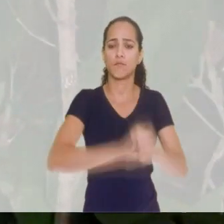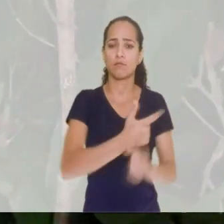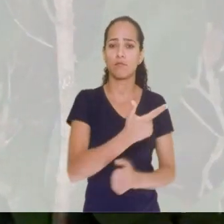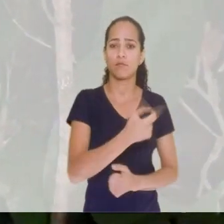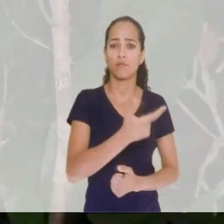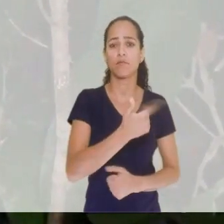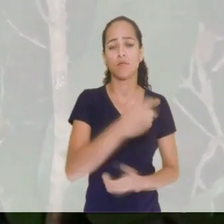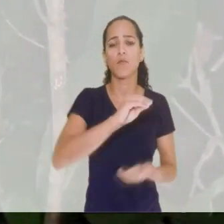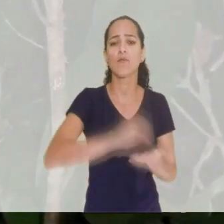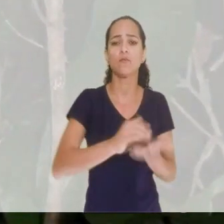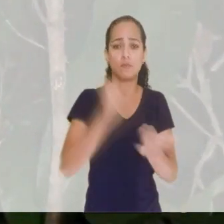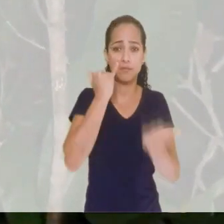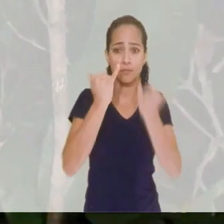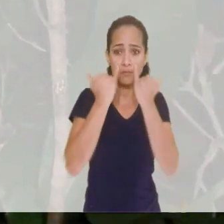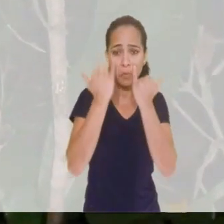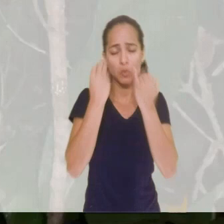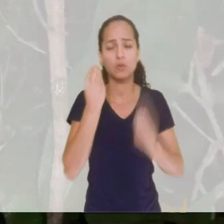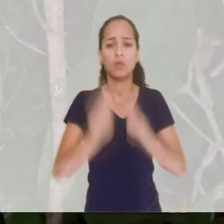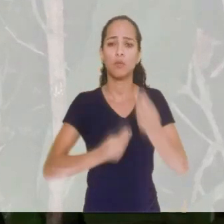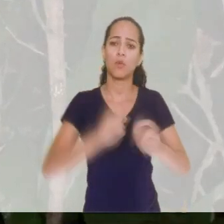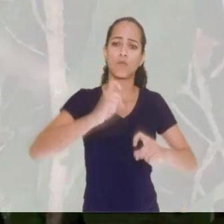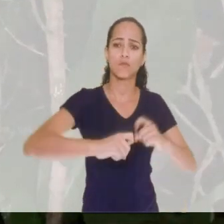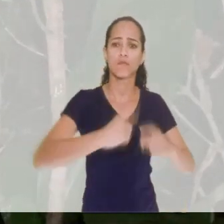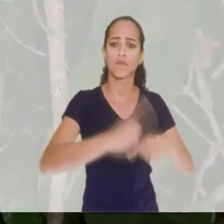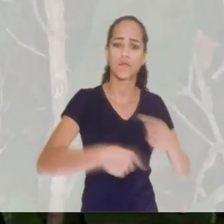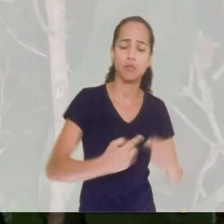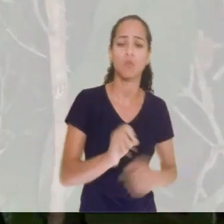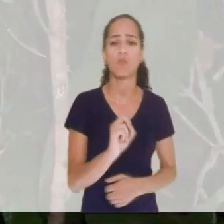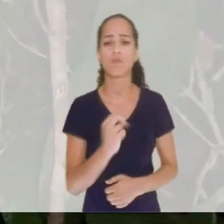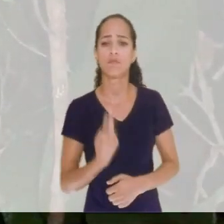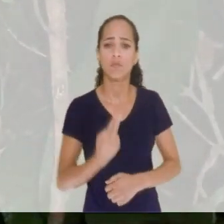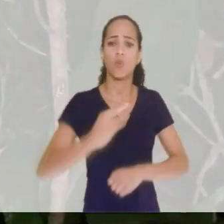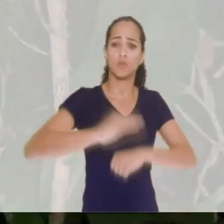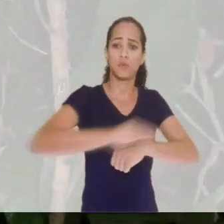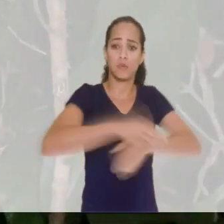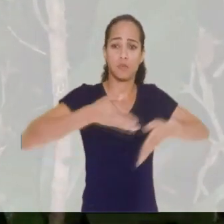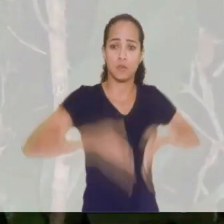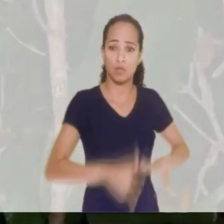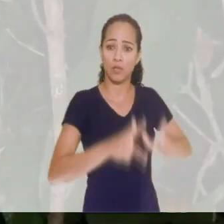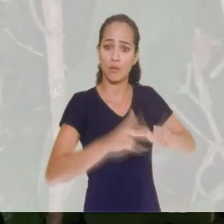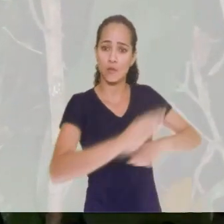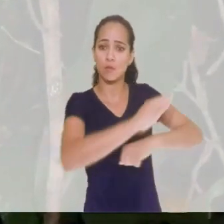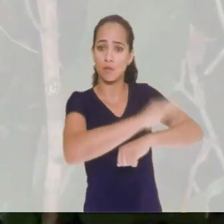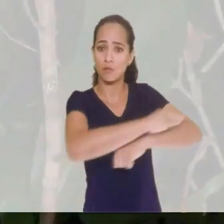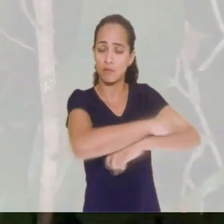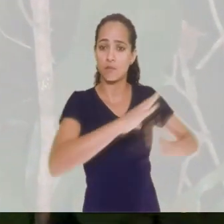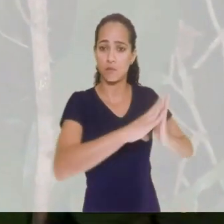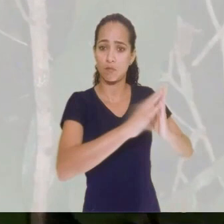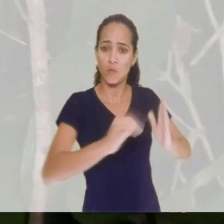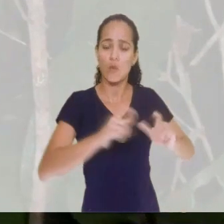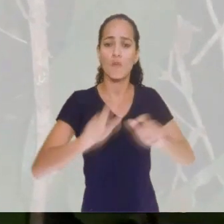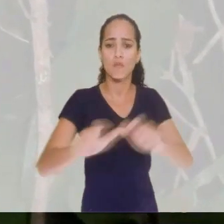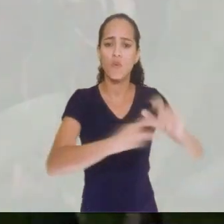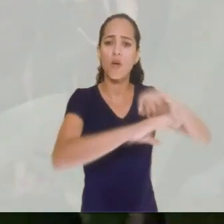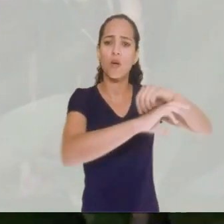sido descrito em 2012, ainda há muitas lacunas. A gente não sabe ainda, por exemplo, como se reproduz, se é um desenvolvimento direto ou onde ela bota